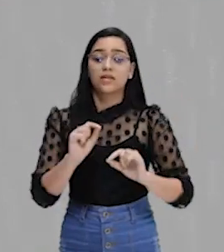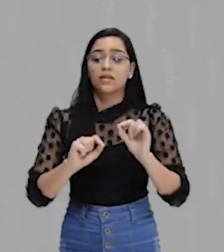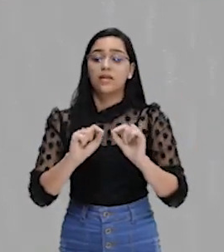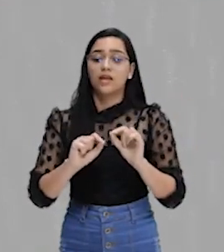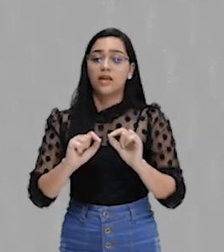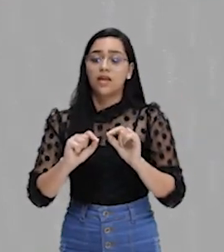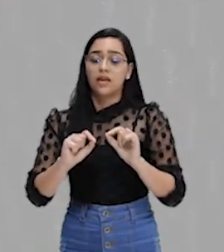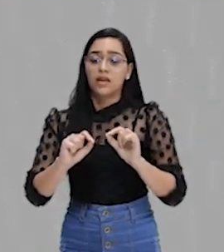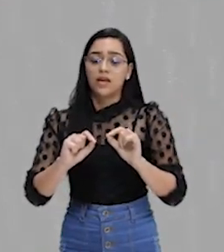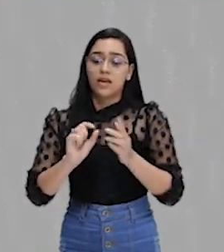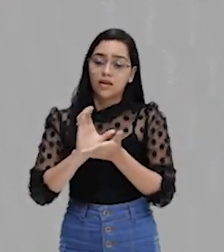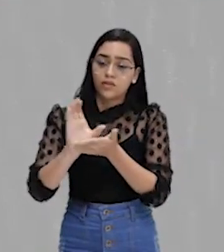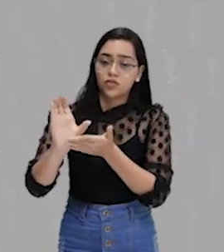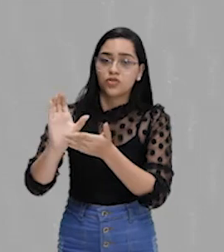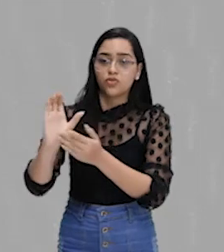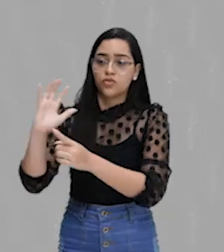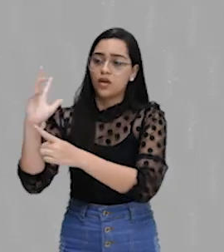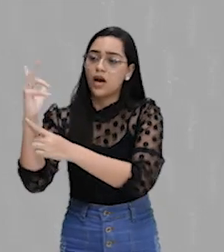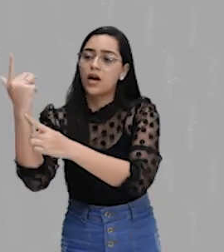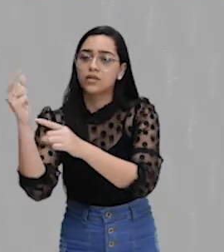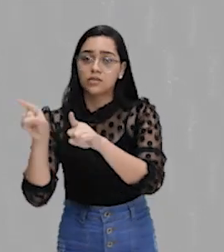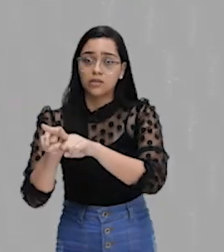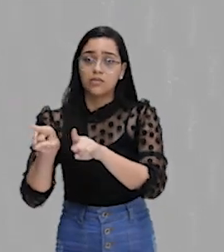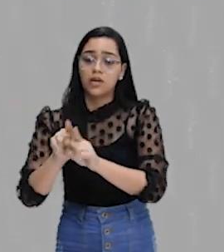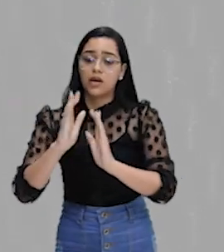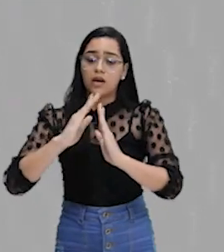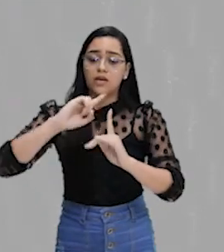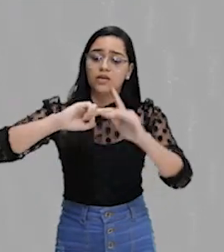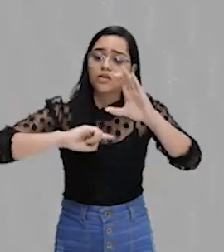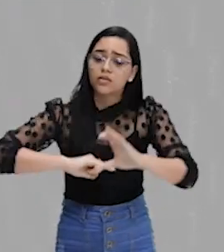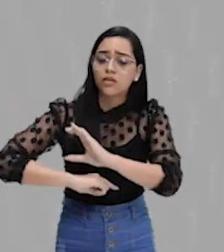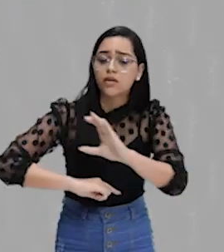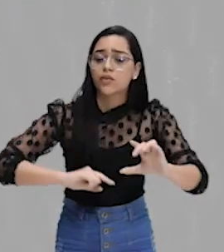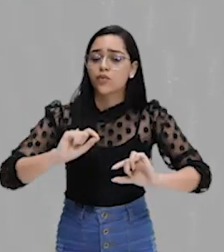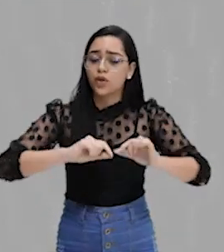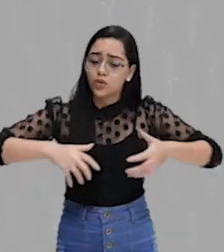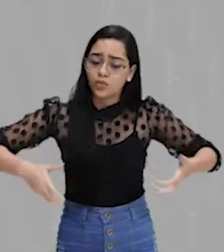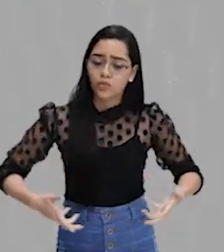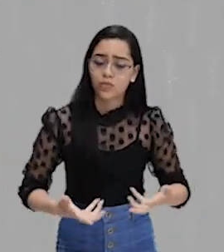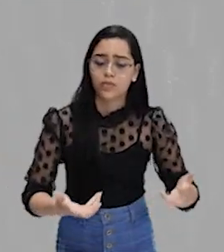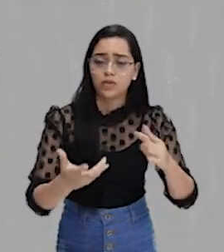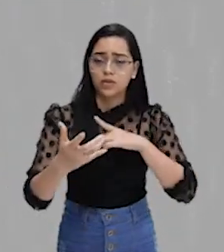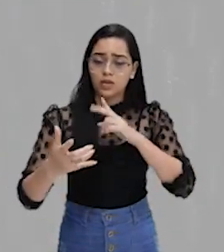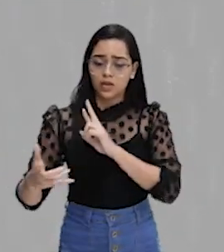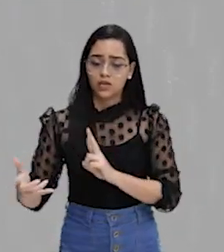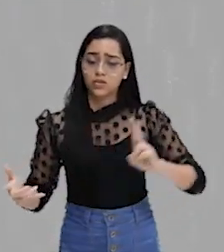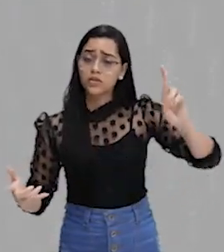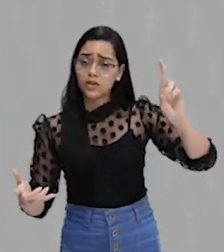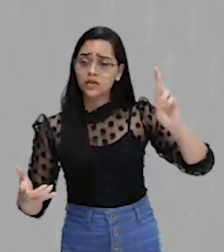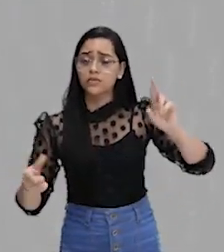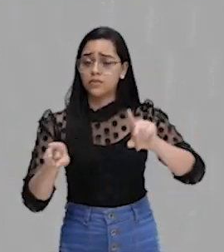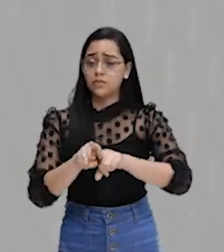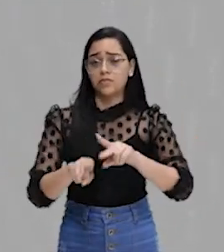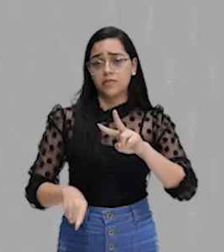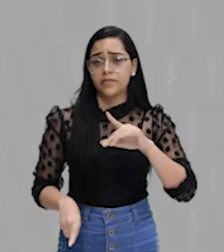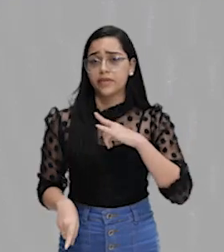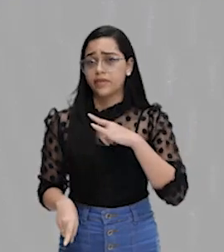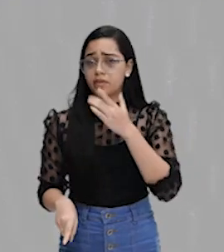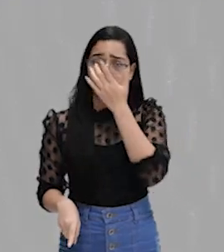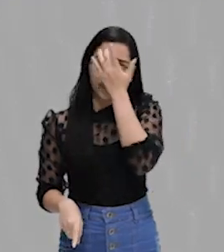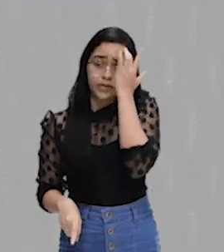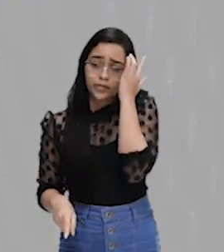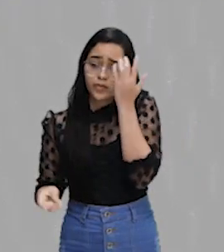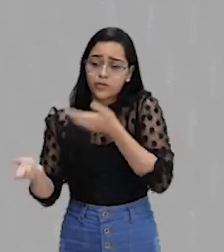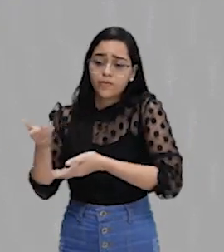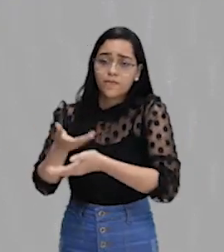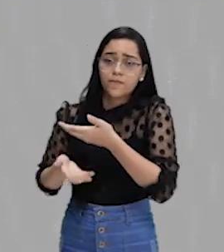arte, e até mesmo a própria Igreja Católica, né, como a forma de promover a religiosidade, ela vai ser uma mecena